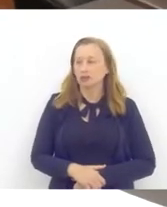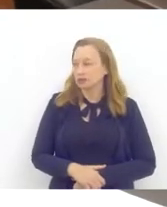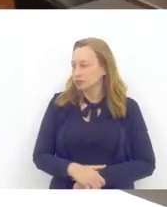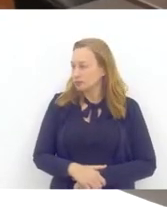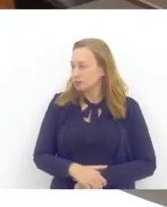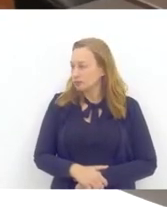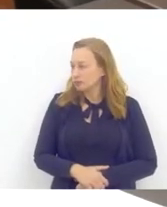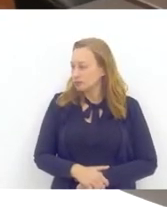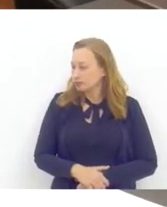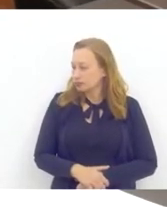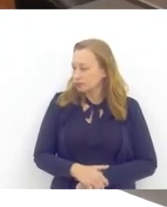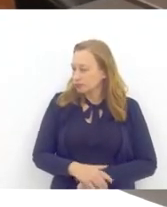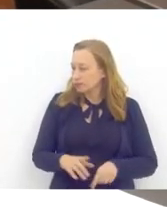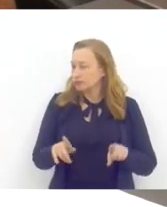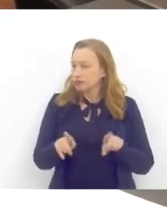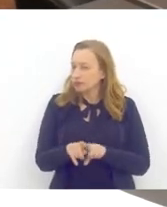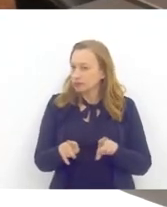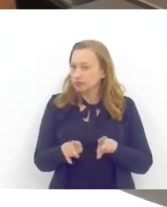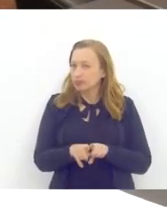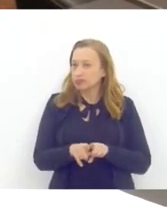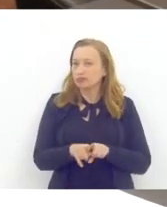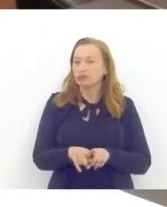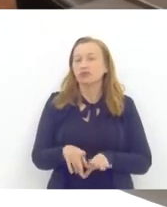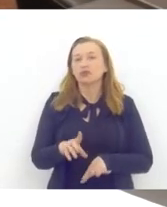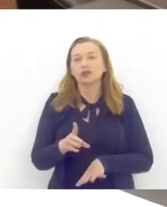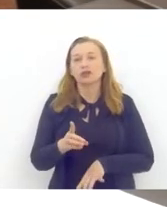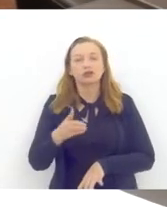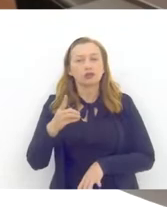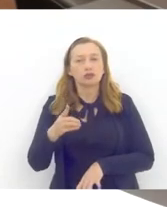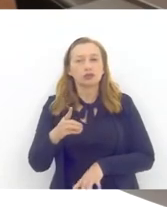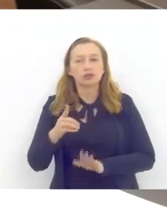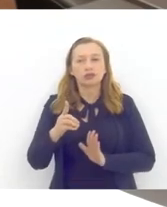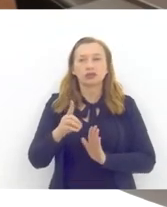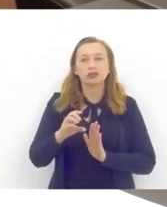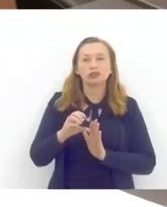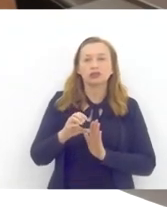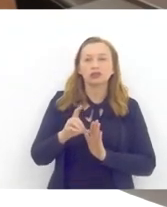e também um decreto, uma outra lei, enfim, que